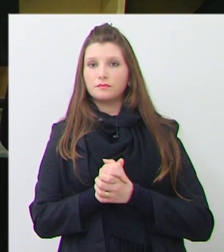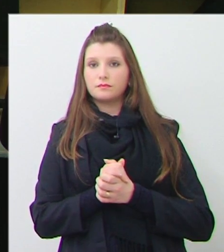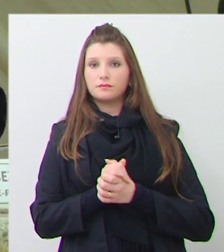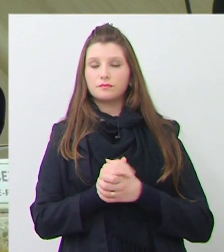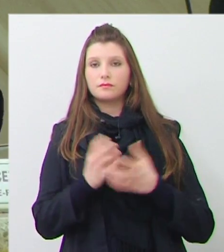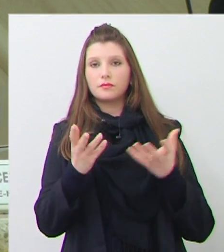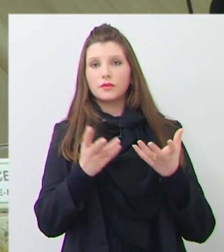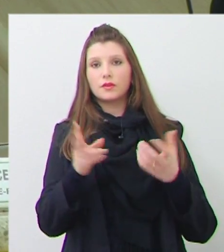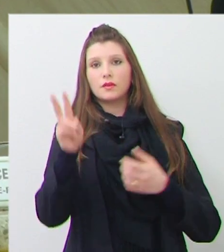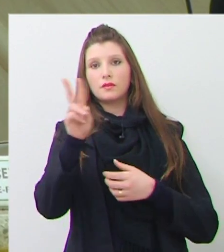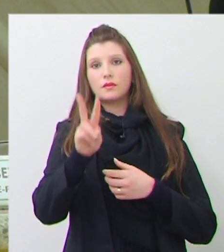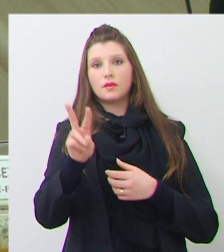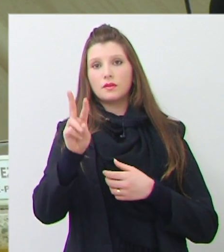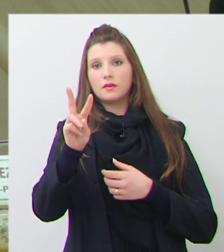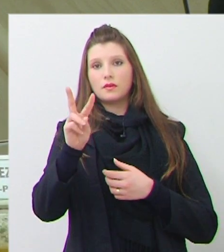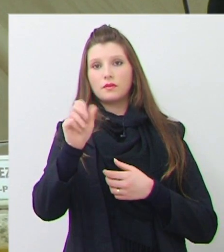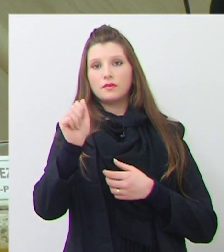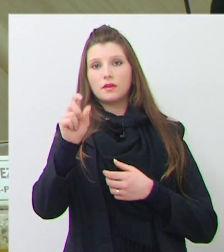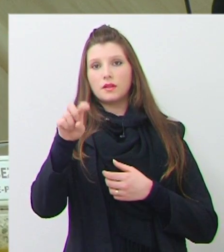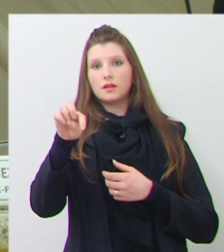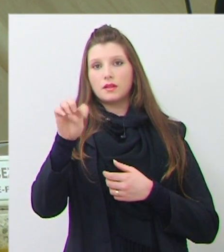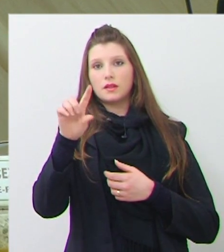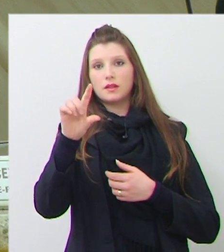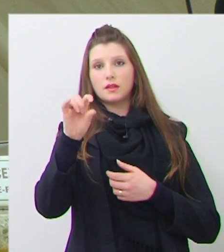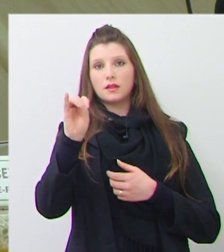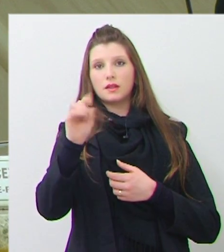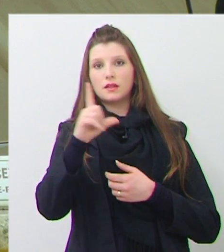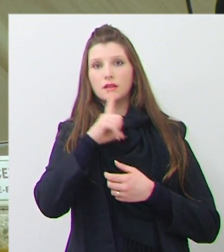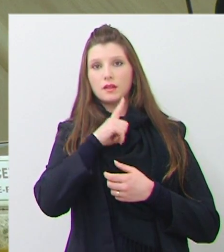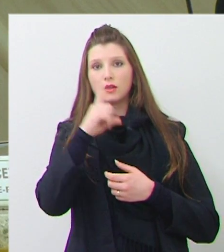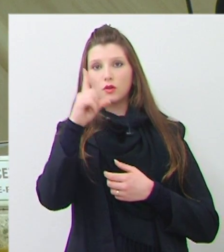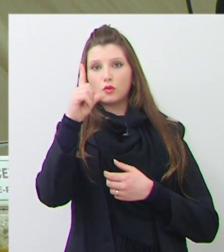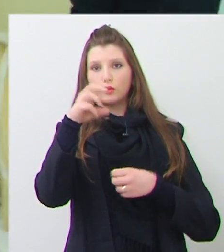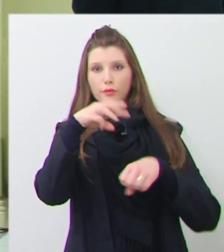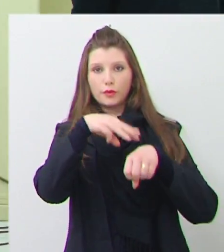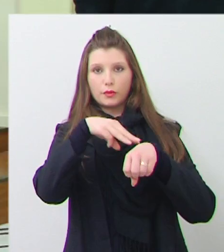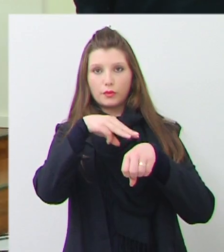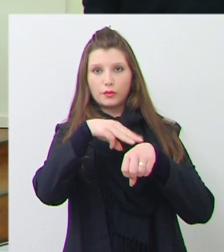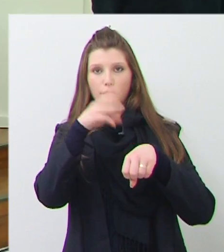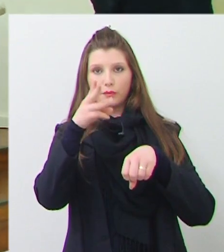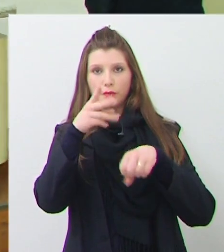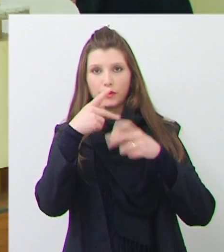Com a palavra o vereador Vanderlei Zilli. Vossa Excelência dispõe de 1 minuto e 30.